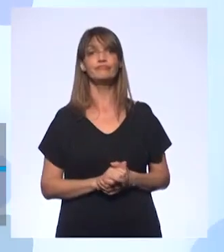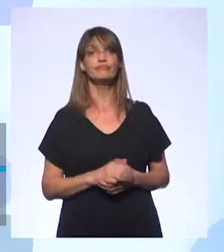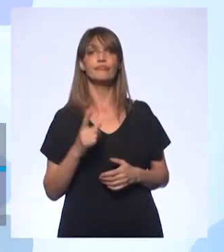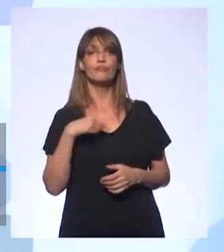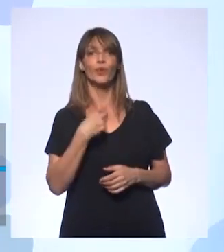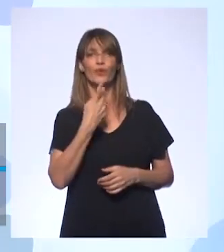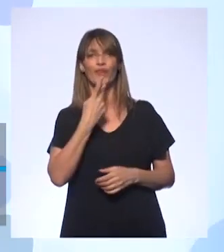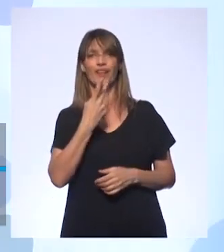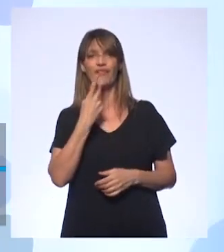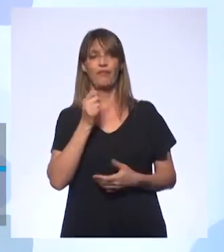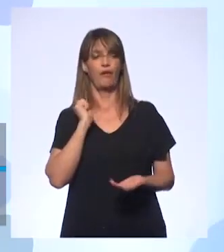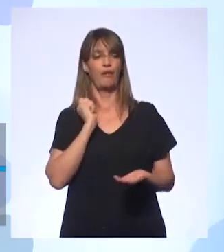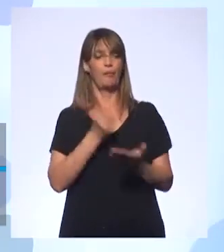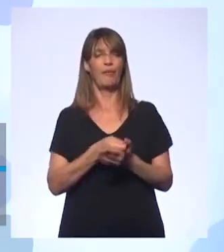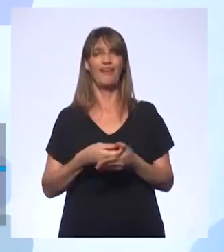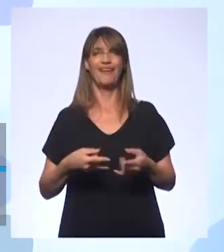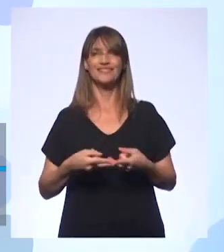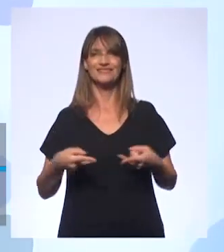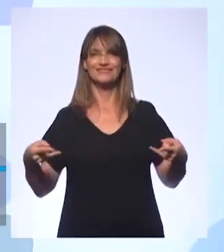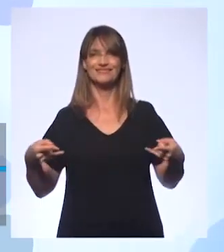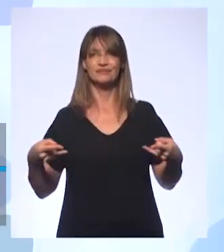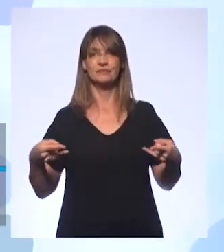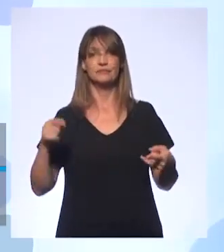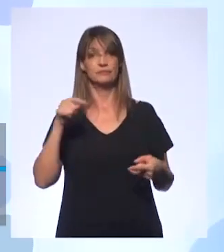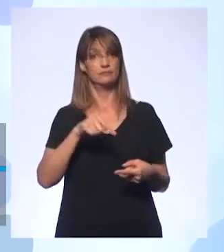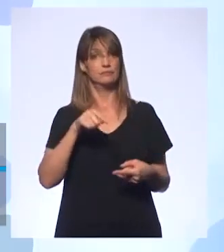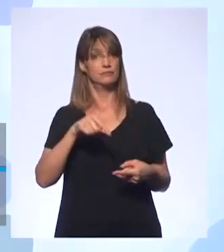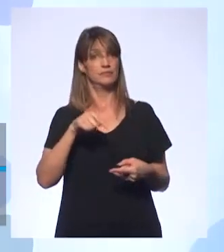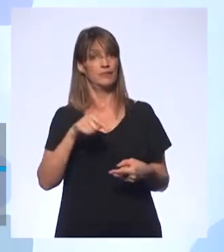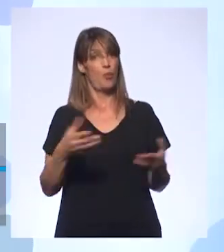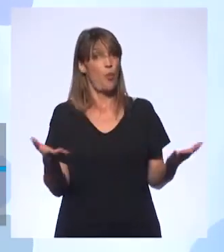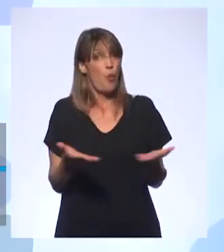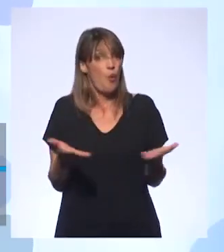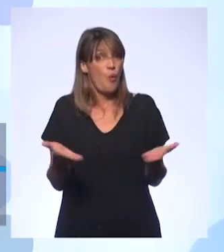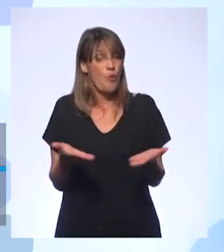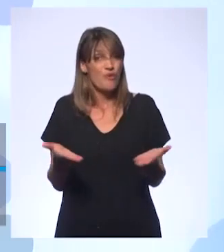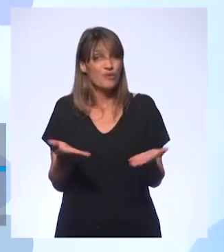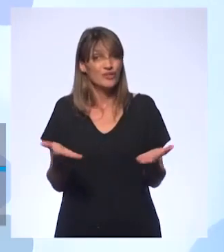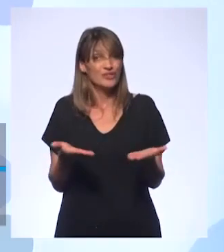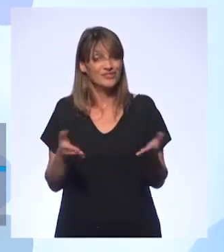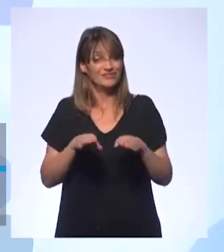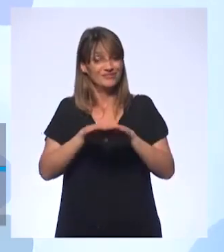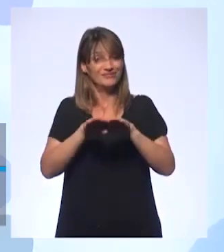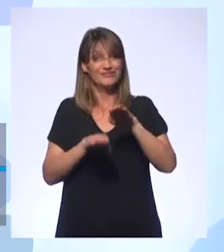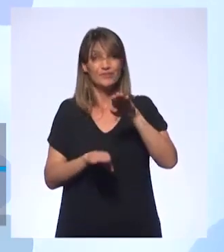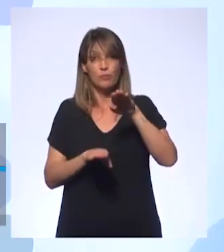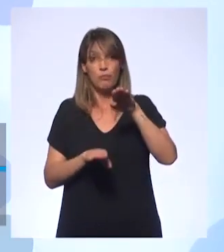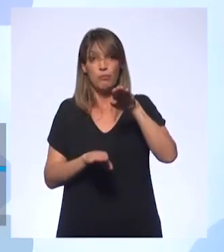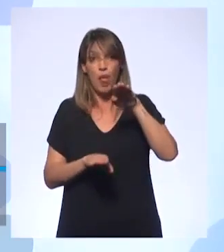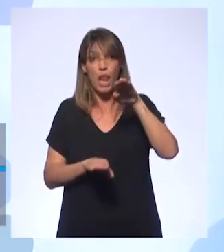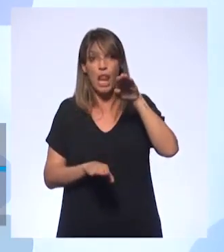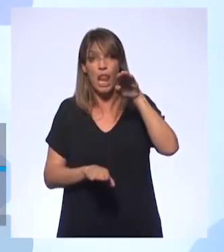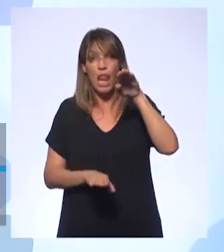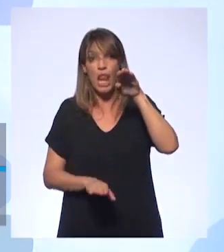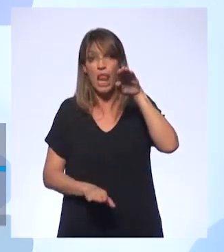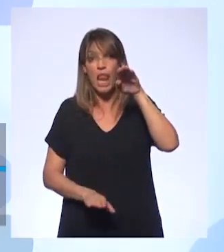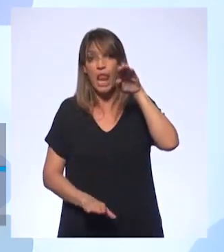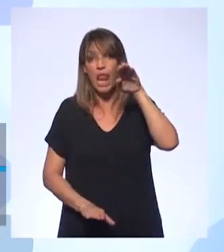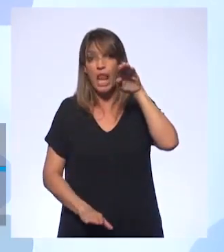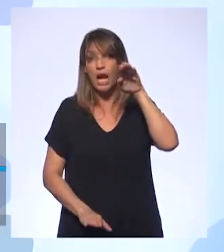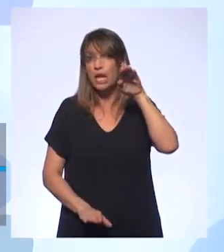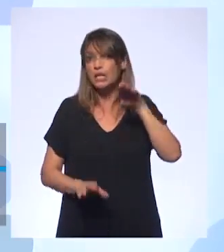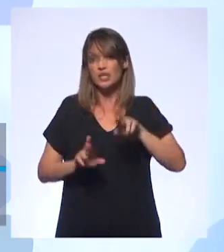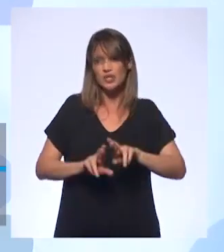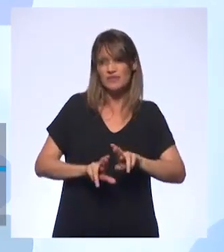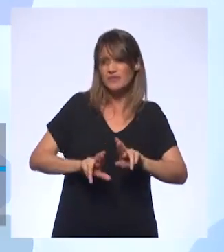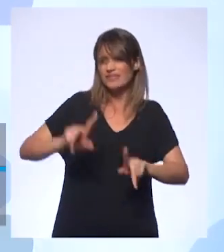pagar boletos. Nesse cenário, nesse contexto, né, de desigualdades e diferenças de